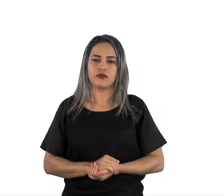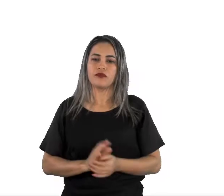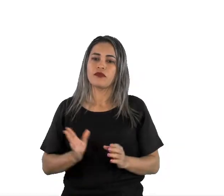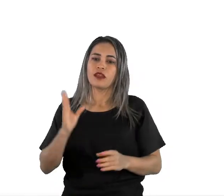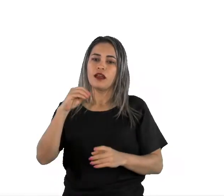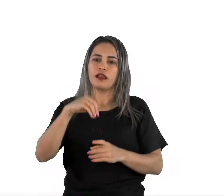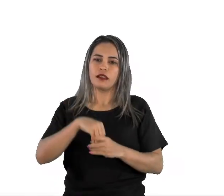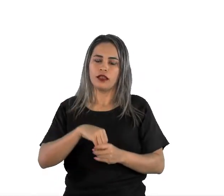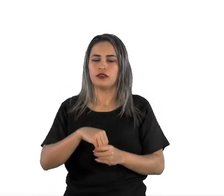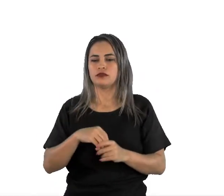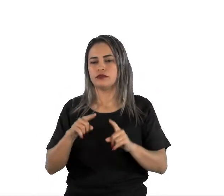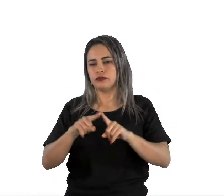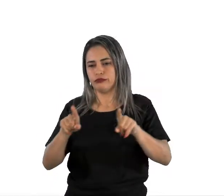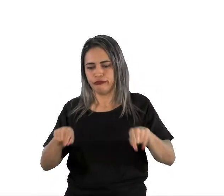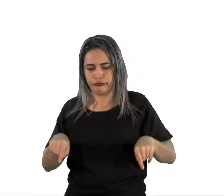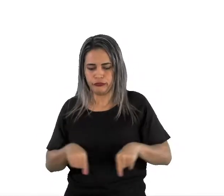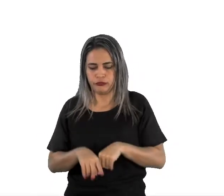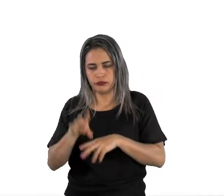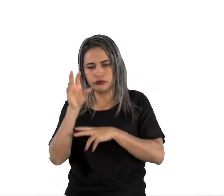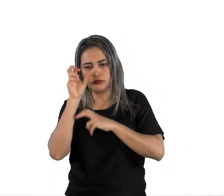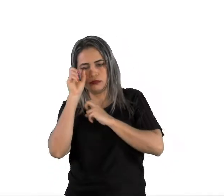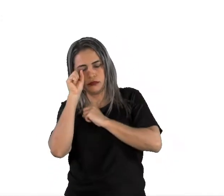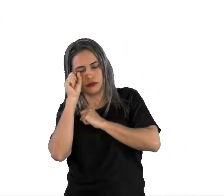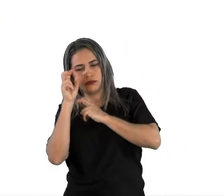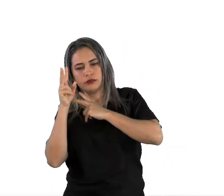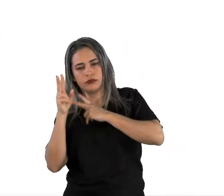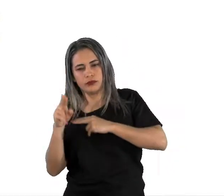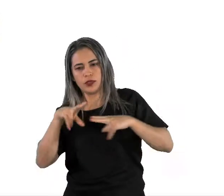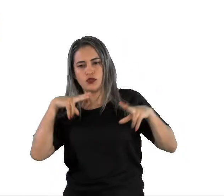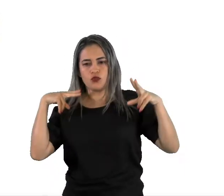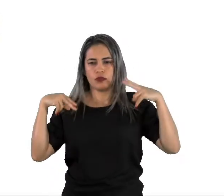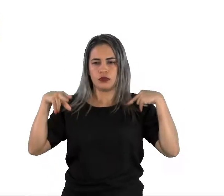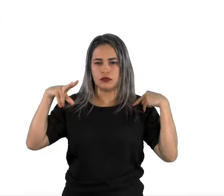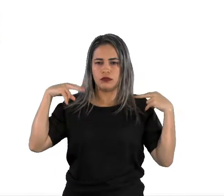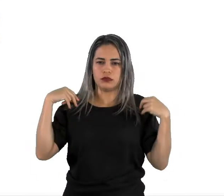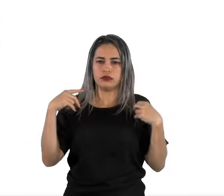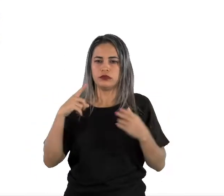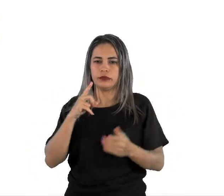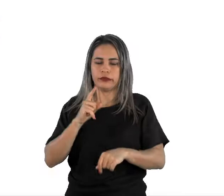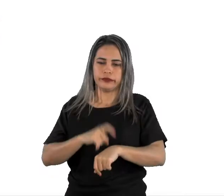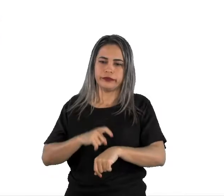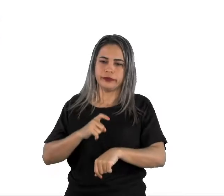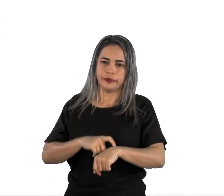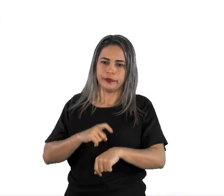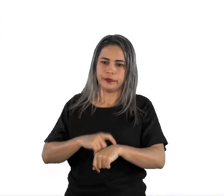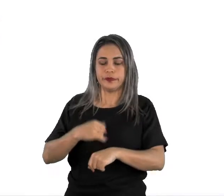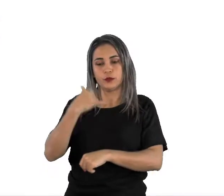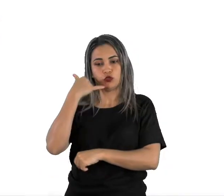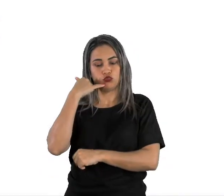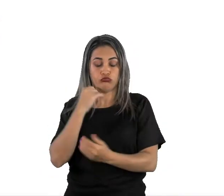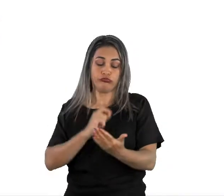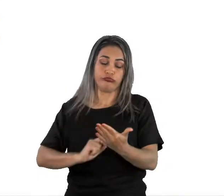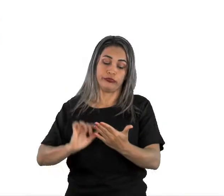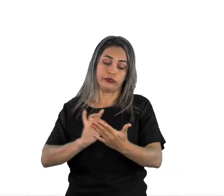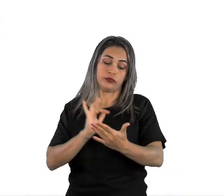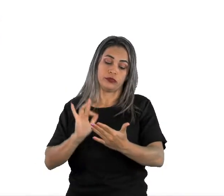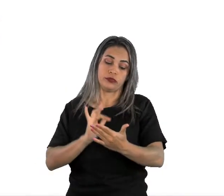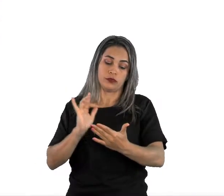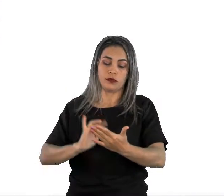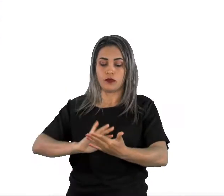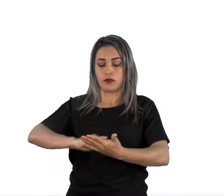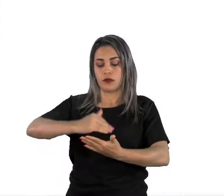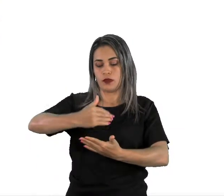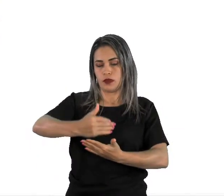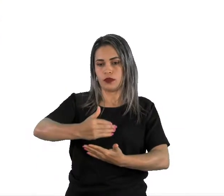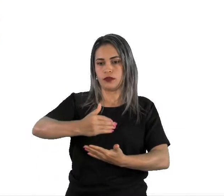Dentro de seus quartos, os adolescentes estão passando mais tempo em seus telefones, laptops